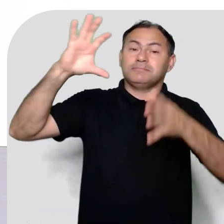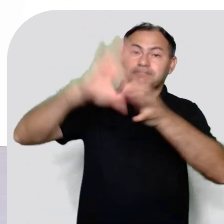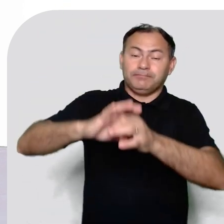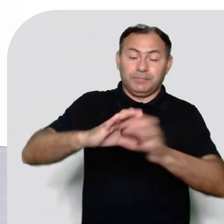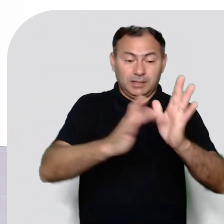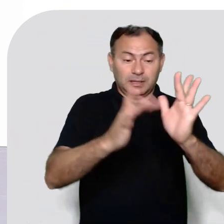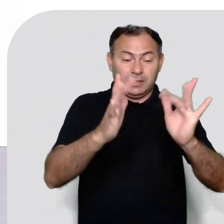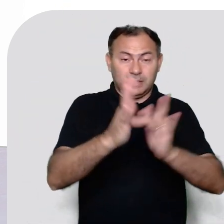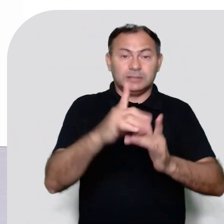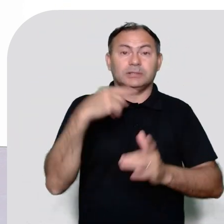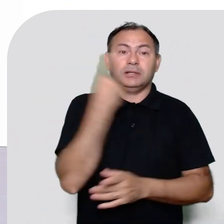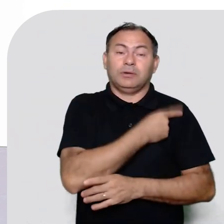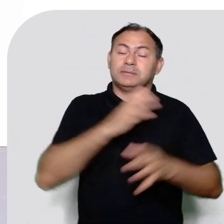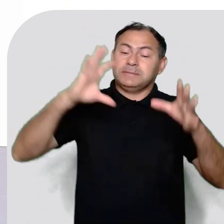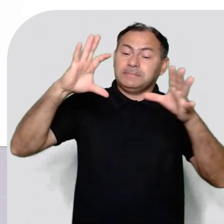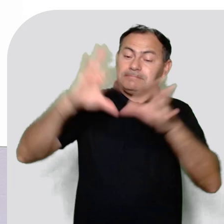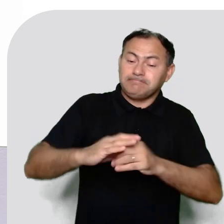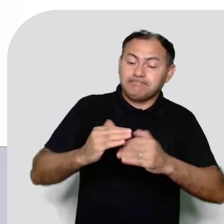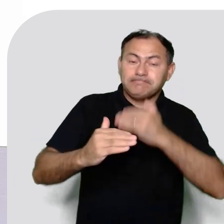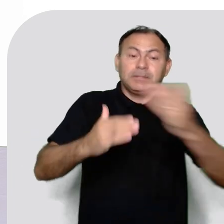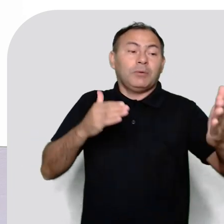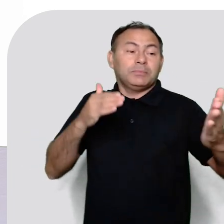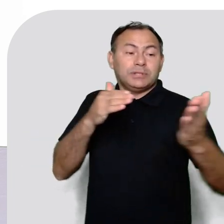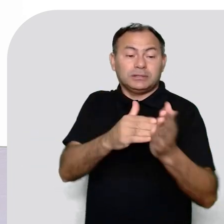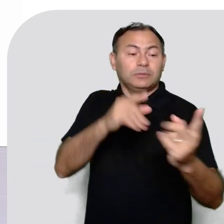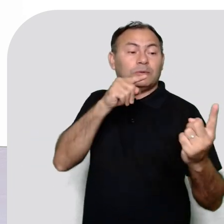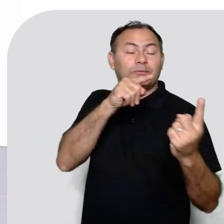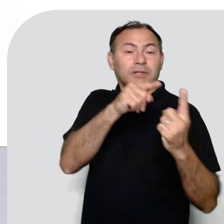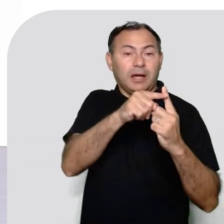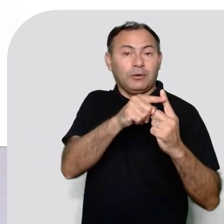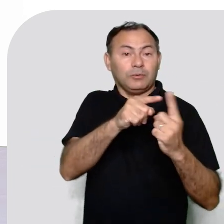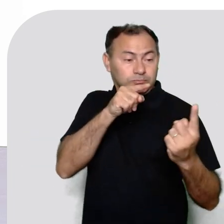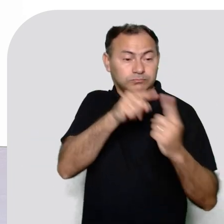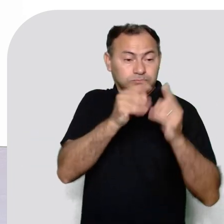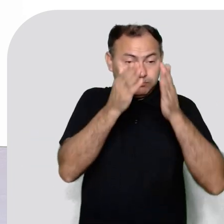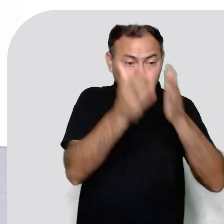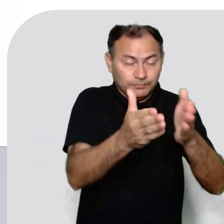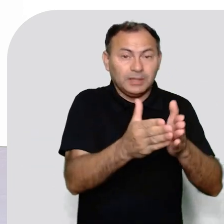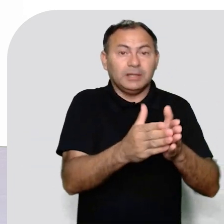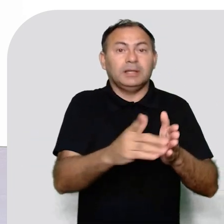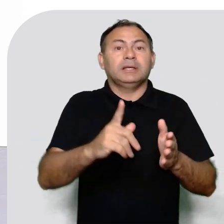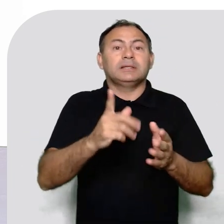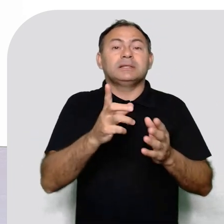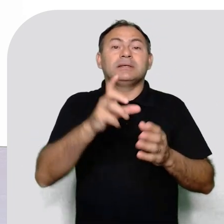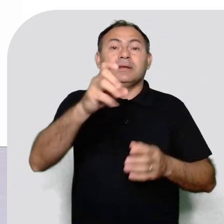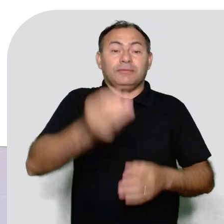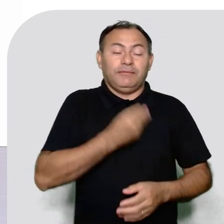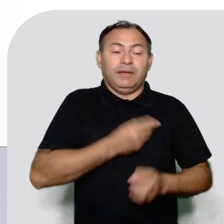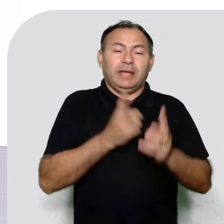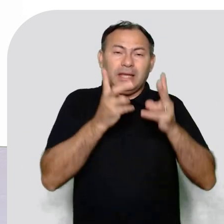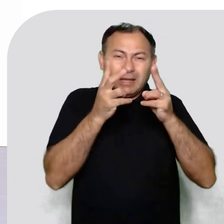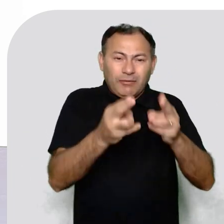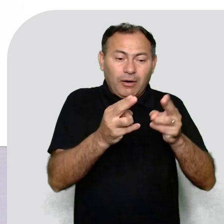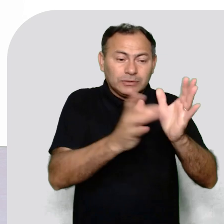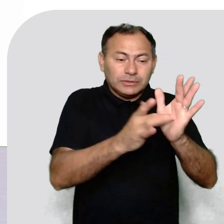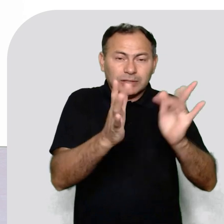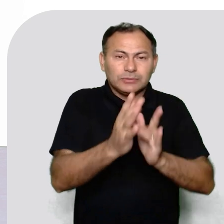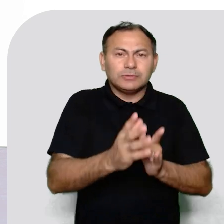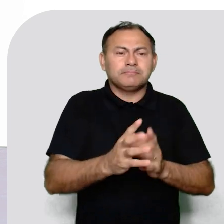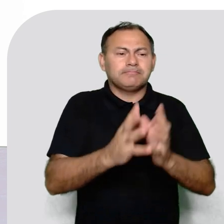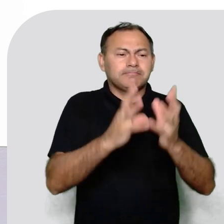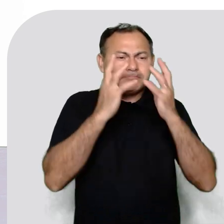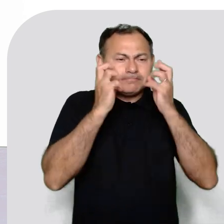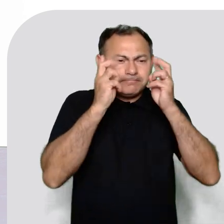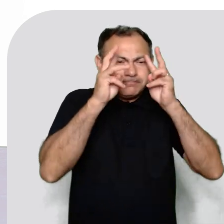transcendência, Cristo é a nossa transcendência. Chegar à imagem de Cristo, refletir a imagem